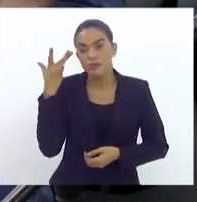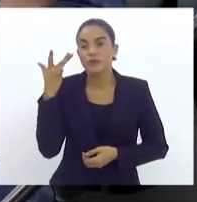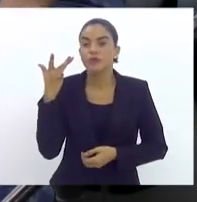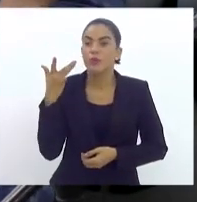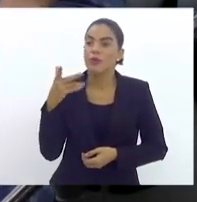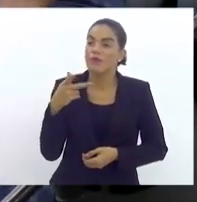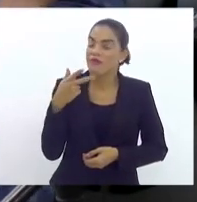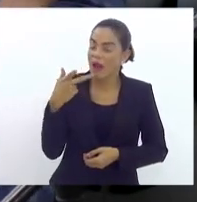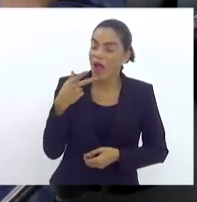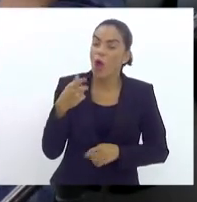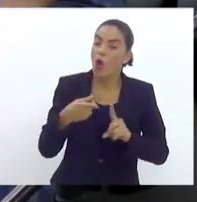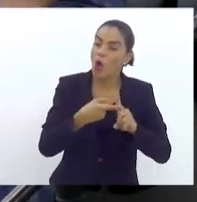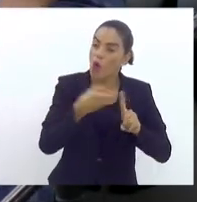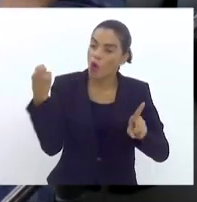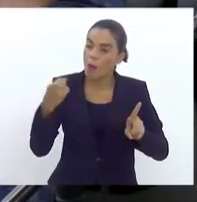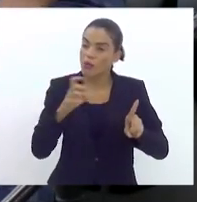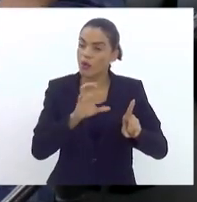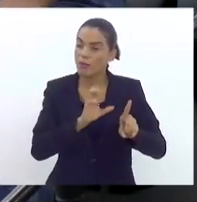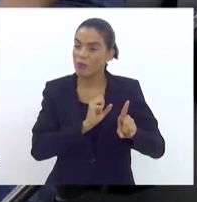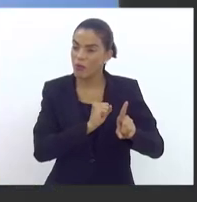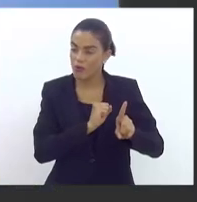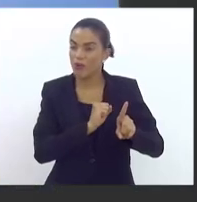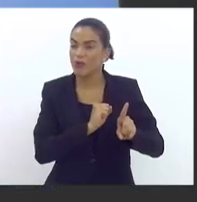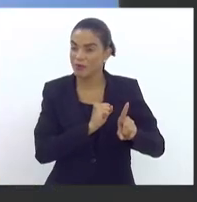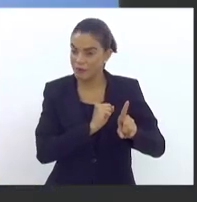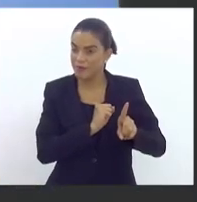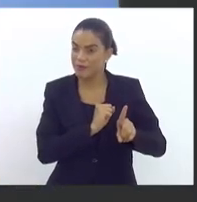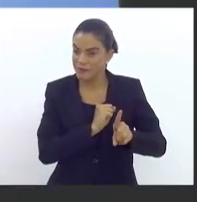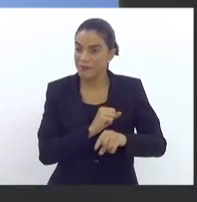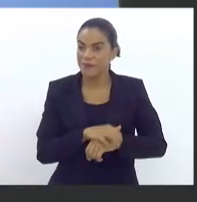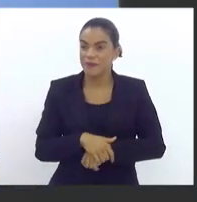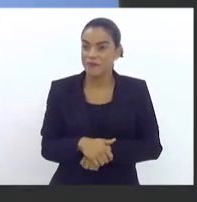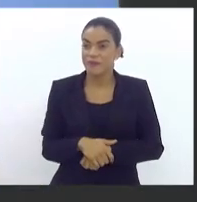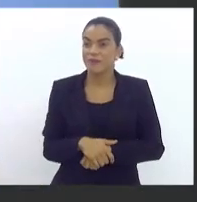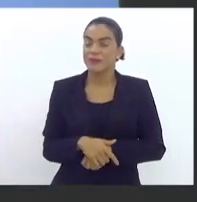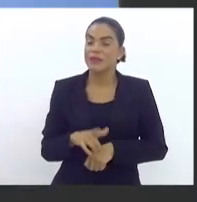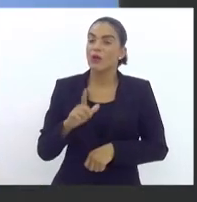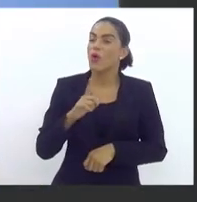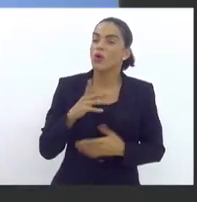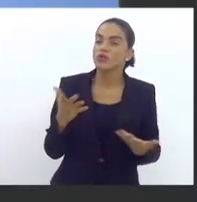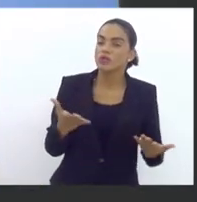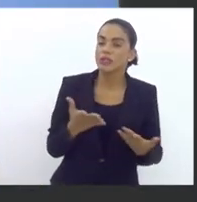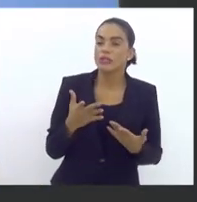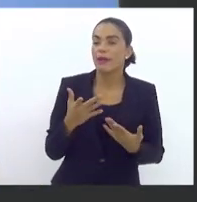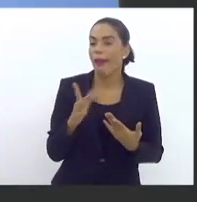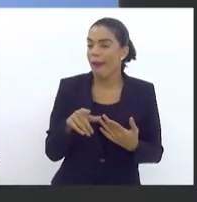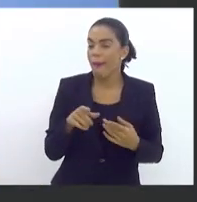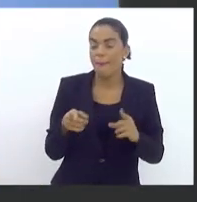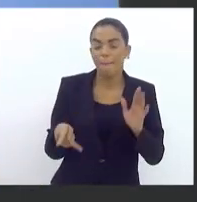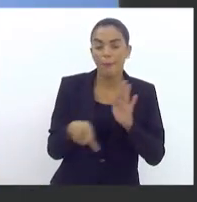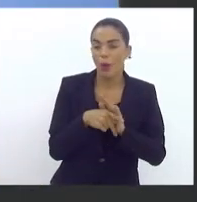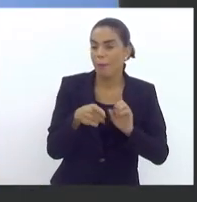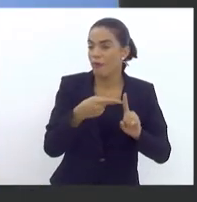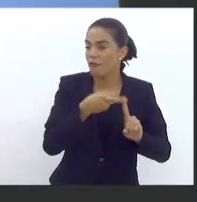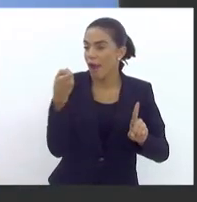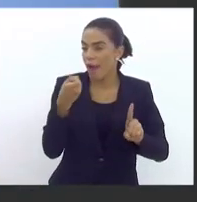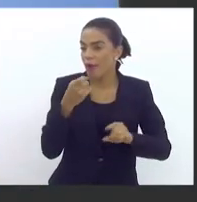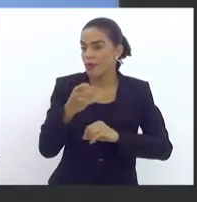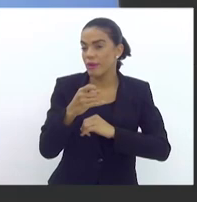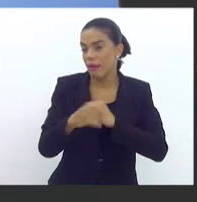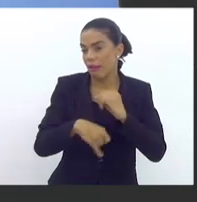que a gente chama de golpe do amor né hoje tem Nato sentimental hoje nosso tipificaríamos como fraude eletrônica artigo